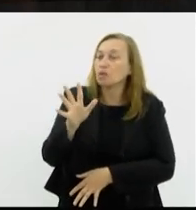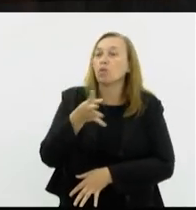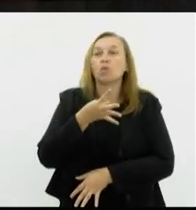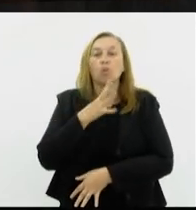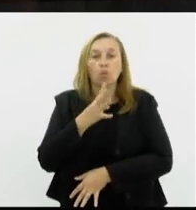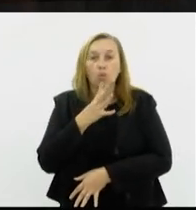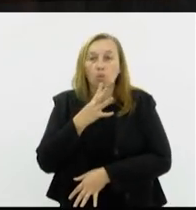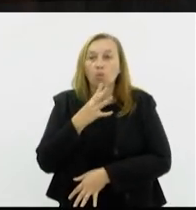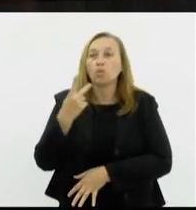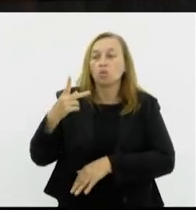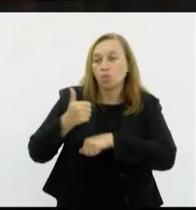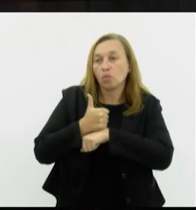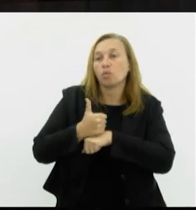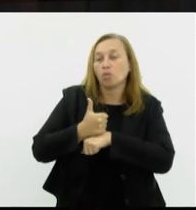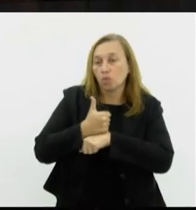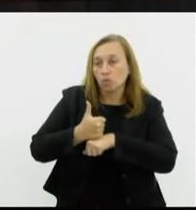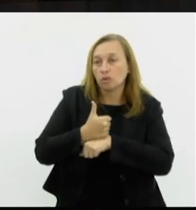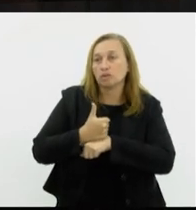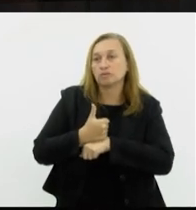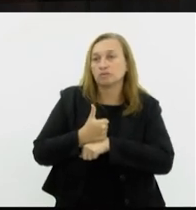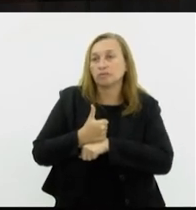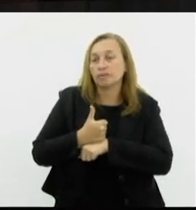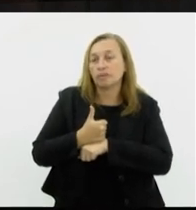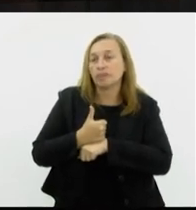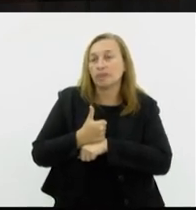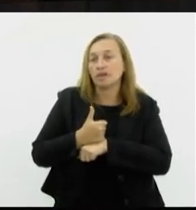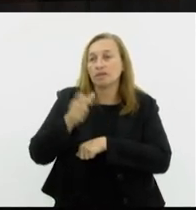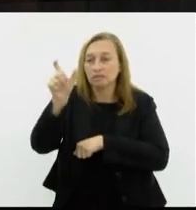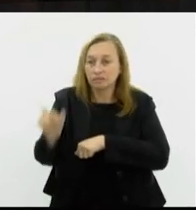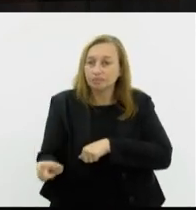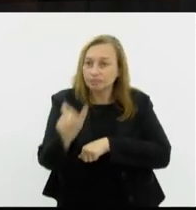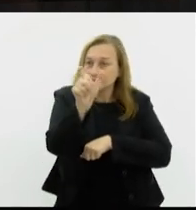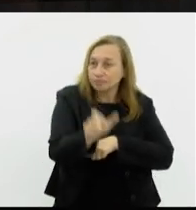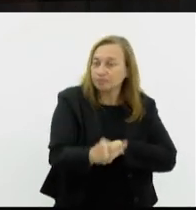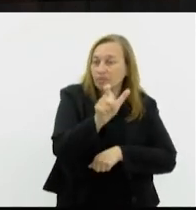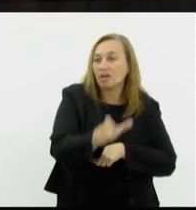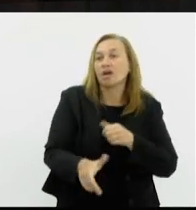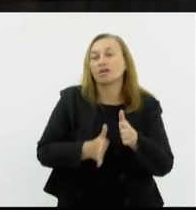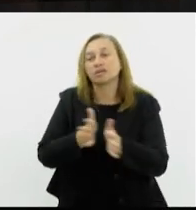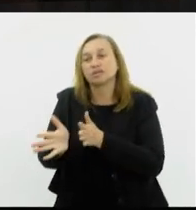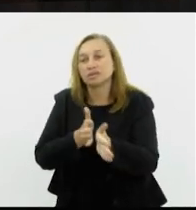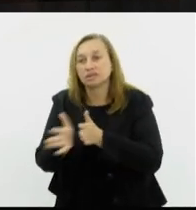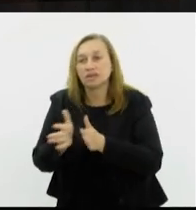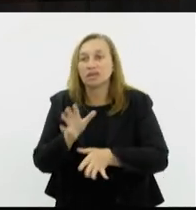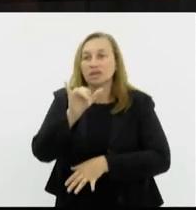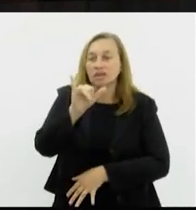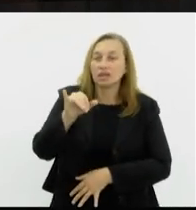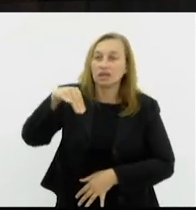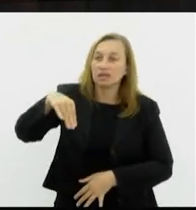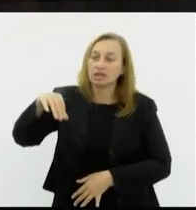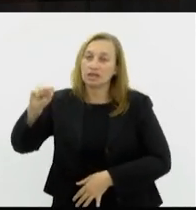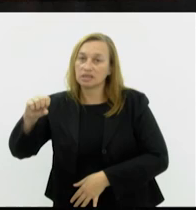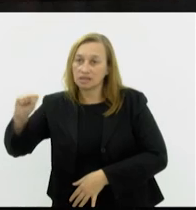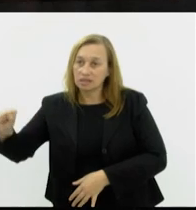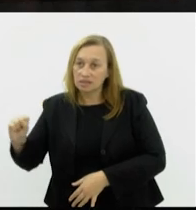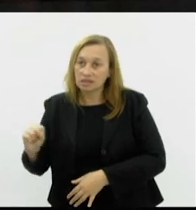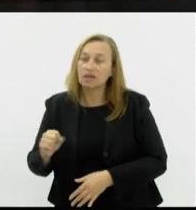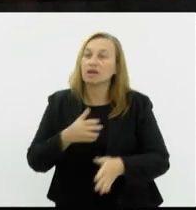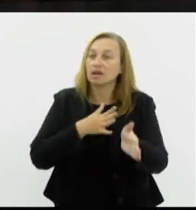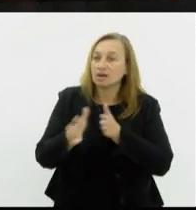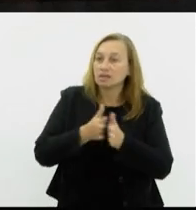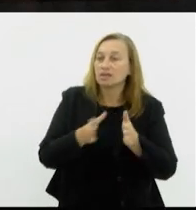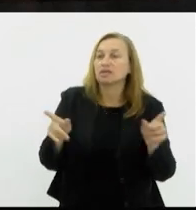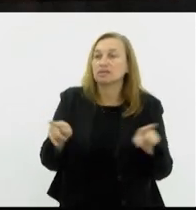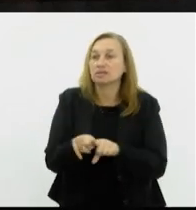reconhece a sua profissão, que torna ele, não é, dá a ele acesso ao INSS, que dá a ele acesso